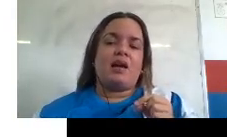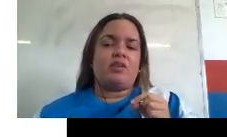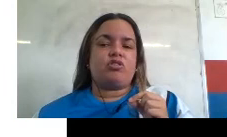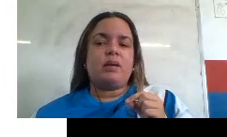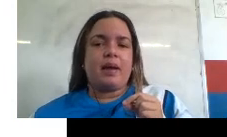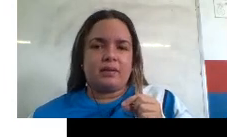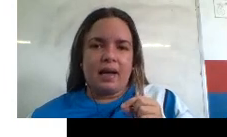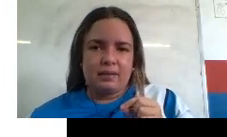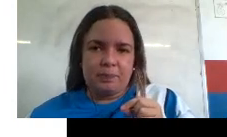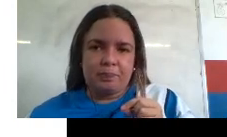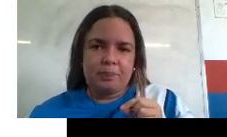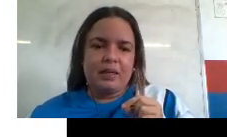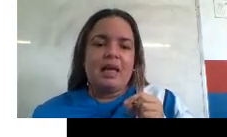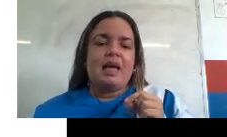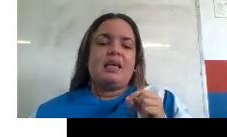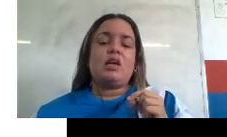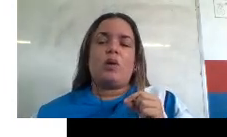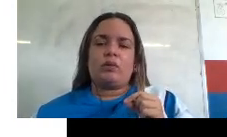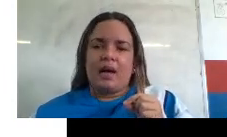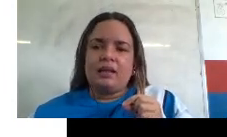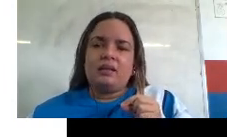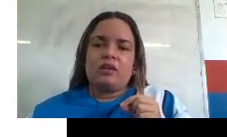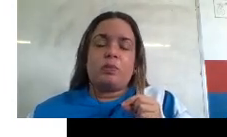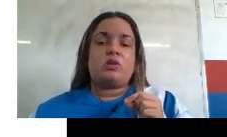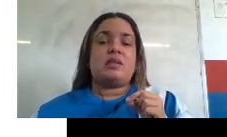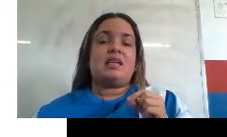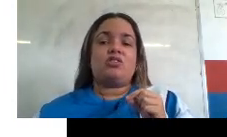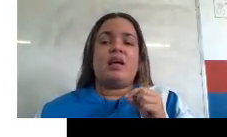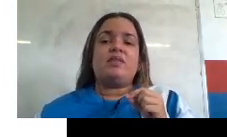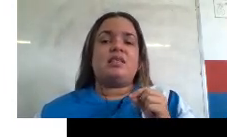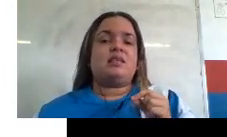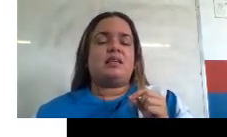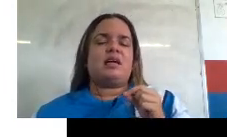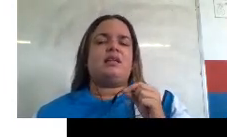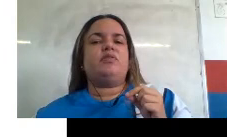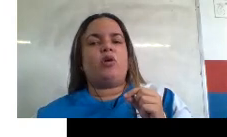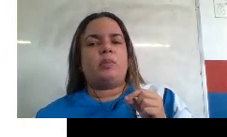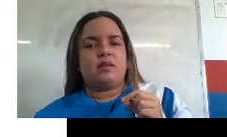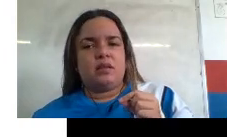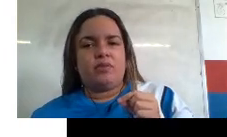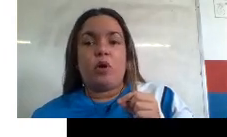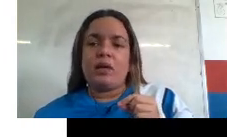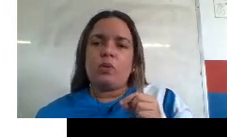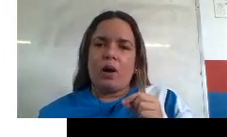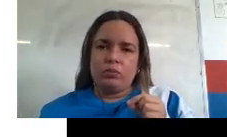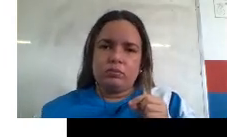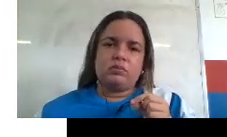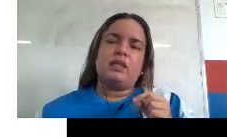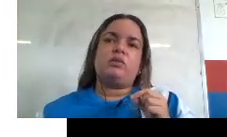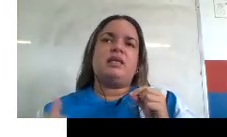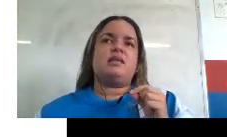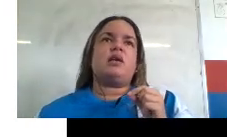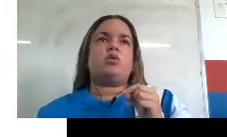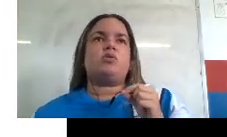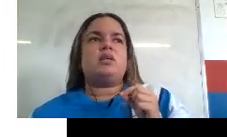as palavras liberdade, igualdade, né? As pessoas elas devem ser tratadas de forma igual,